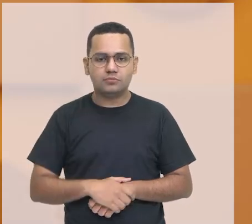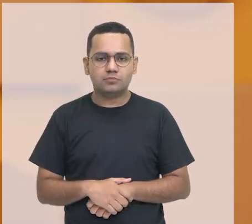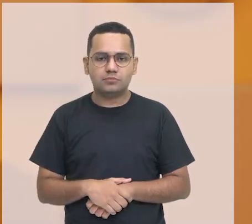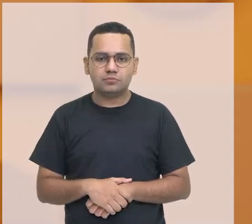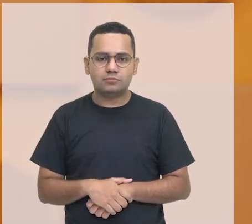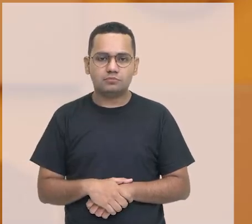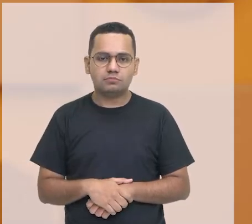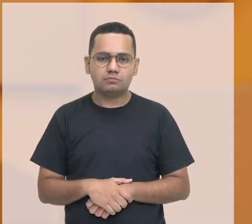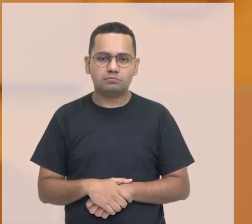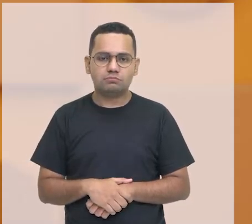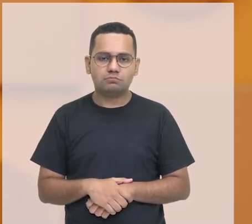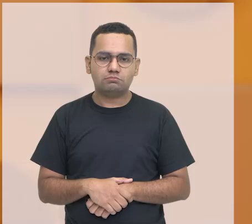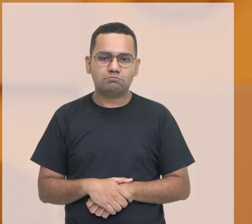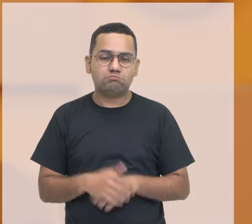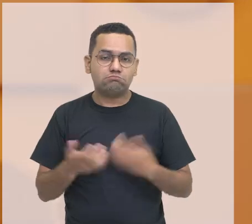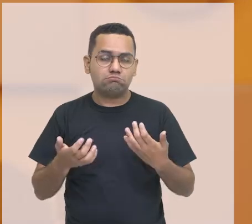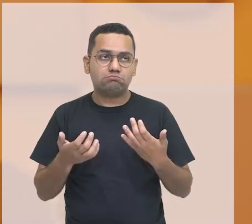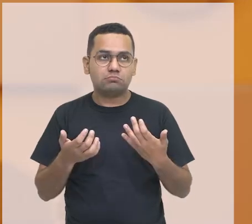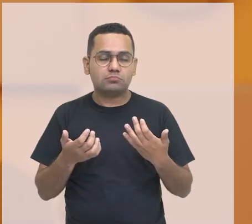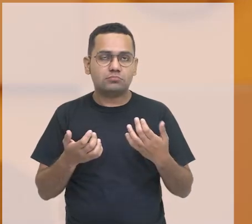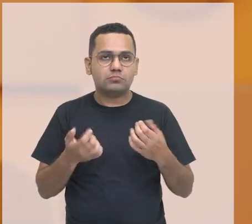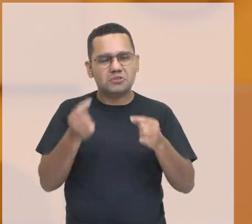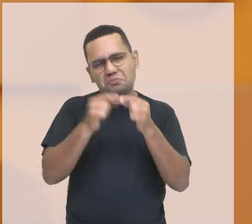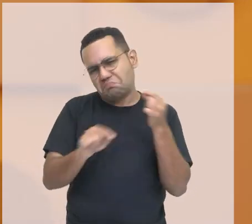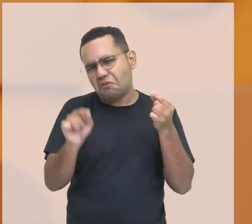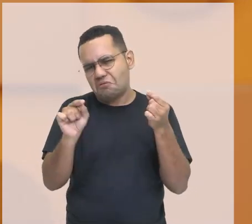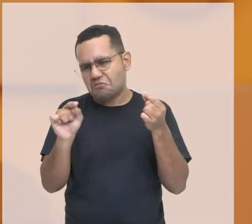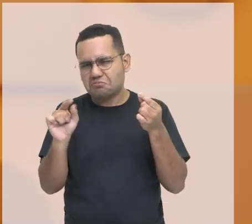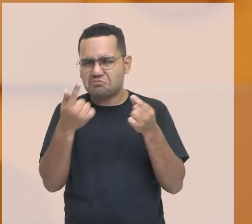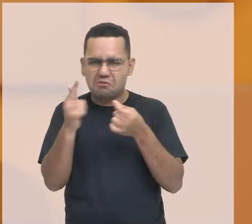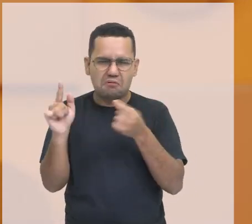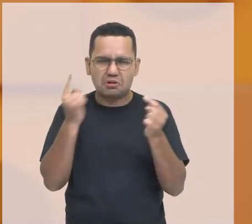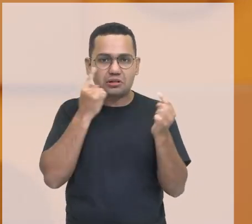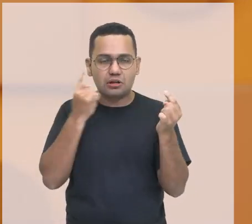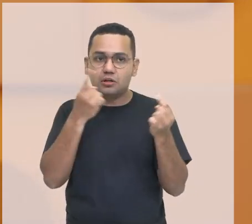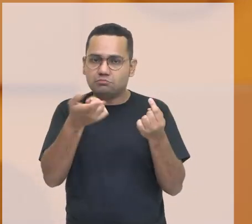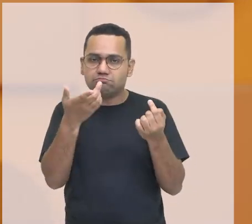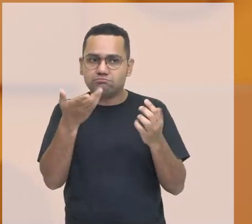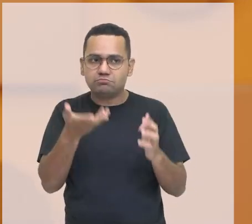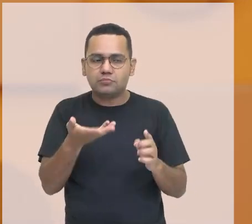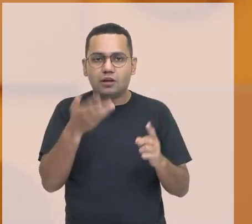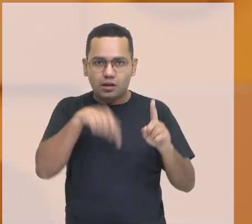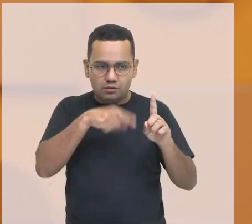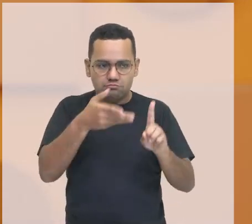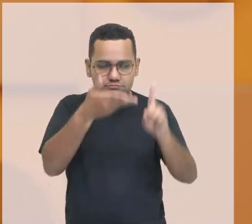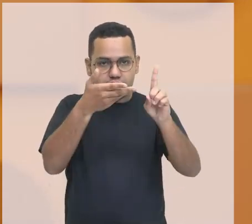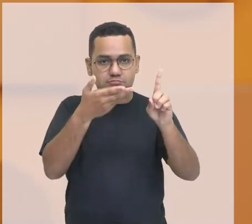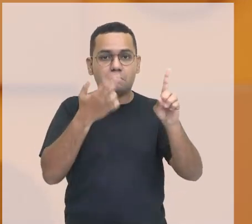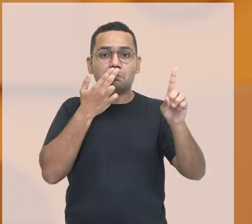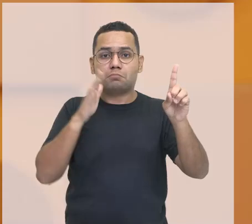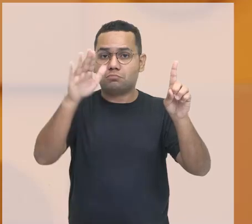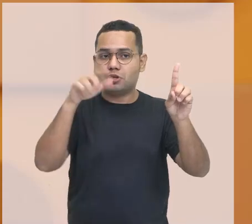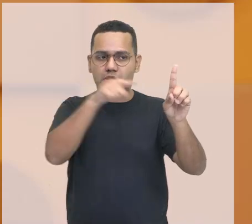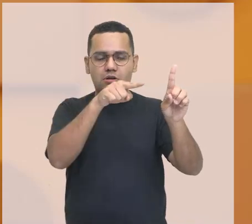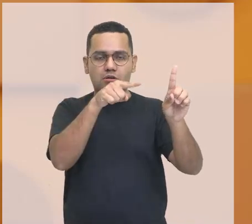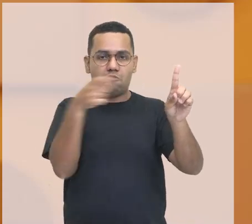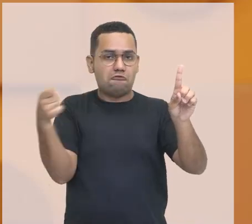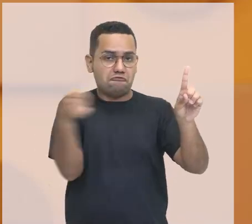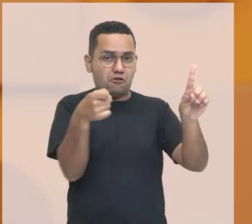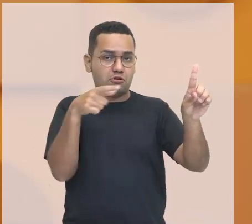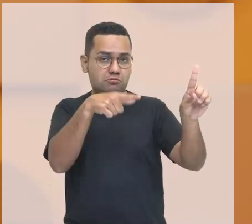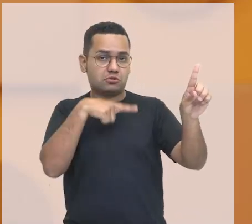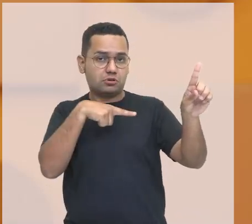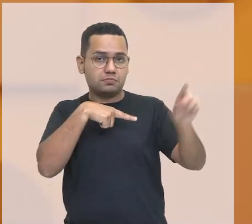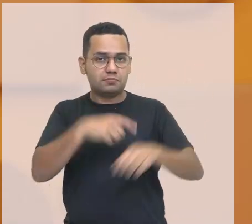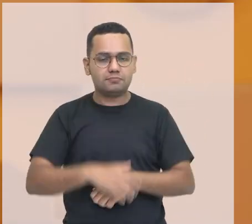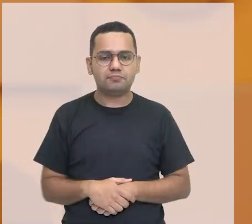respeita certos limites da civilidade. O Hitler era um exemplo bem claro desse líder forte. Ele, através do